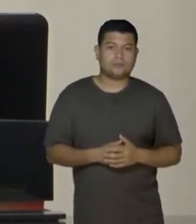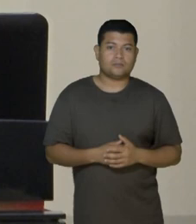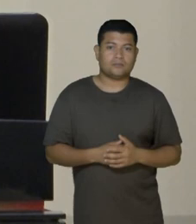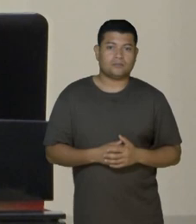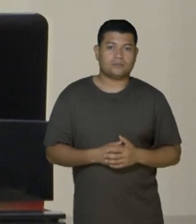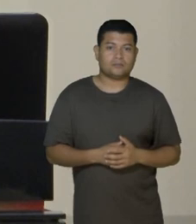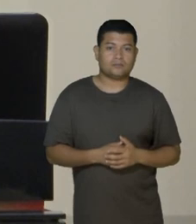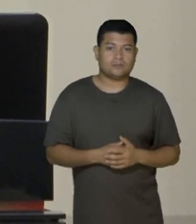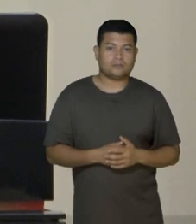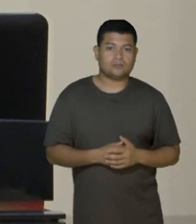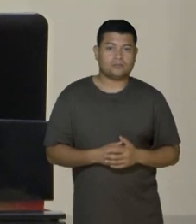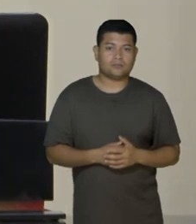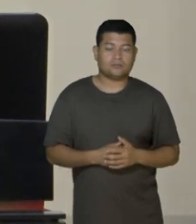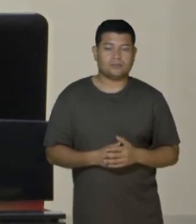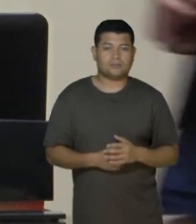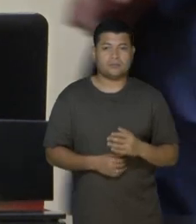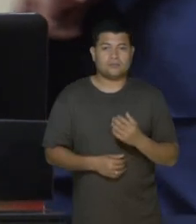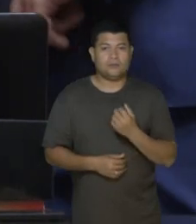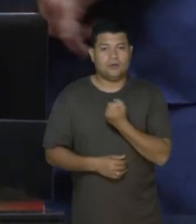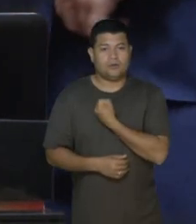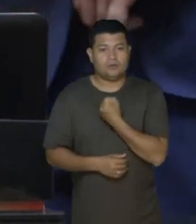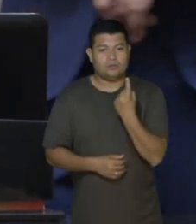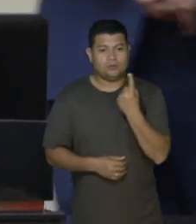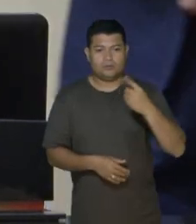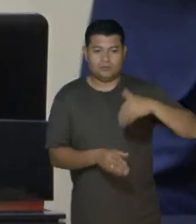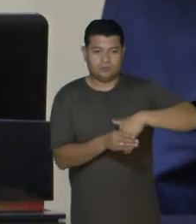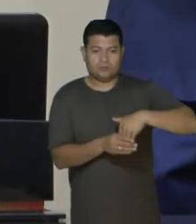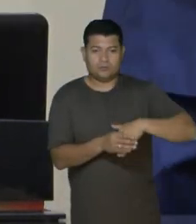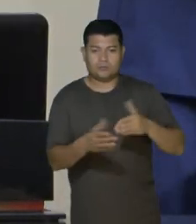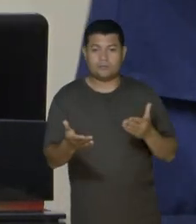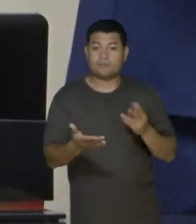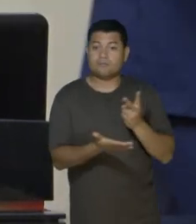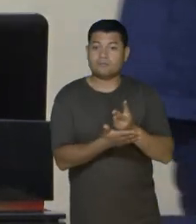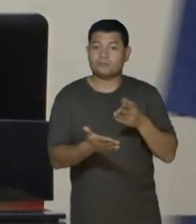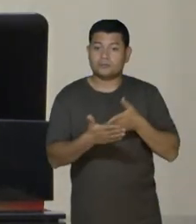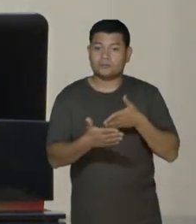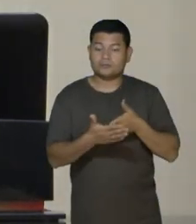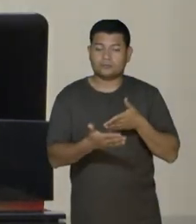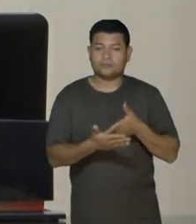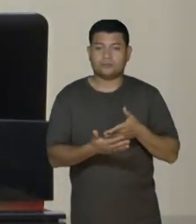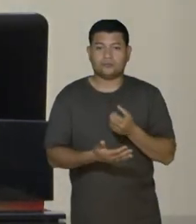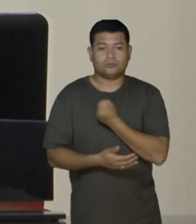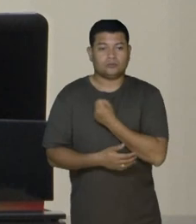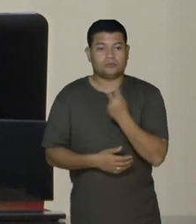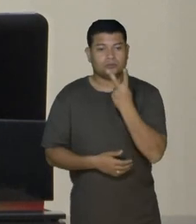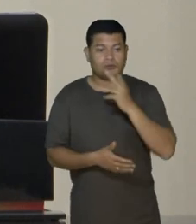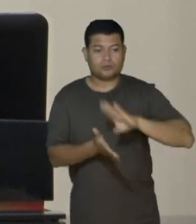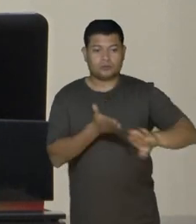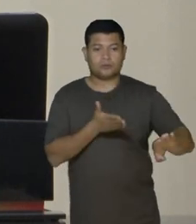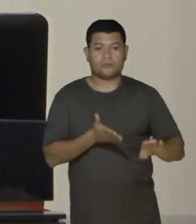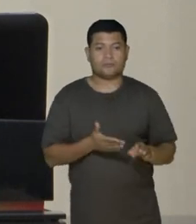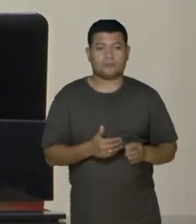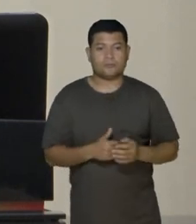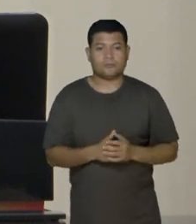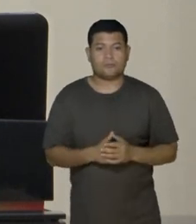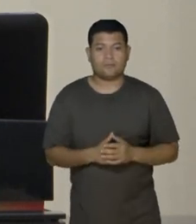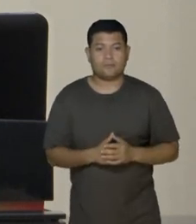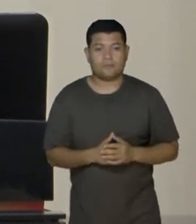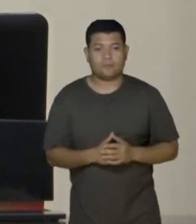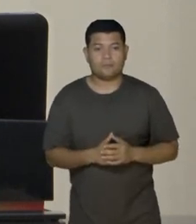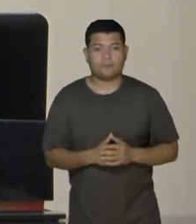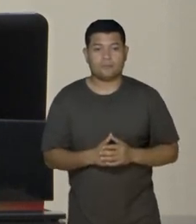Quem vota 1, mantém o veto. Quem vota 2, rejeita o veto. Segundo ela é